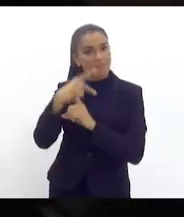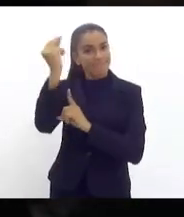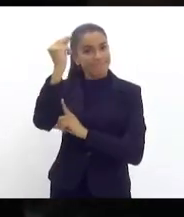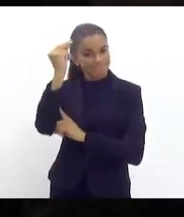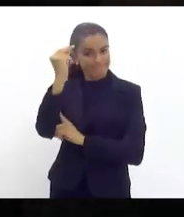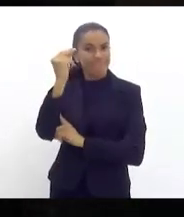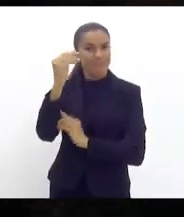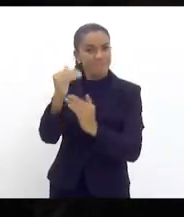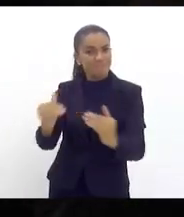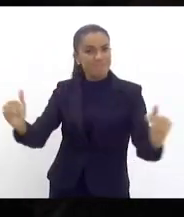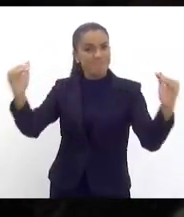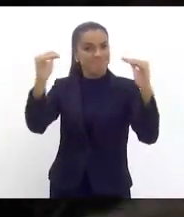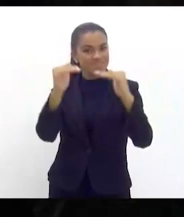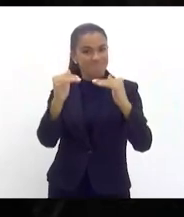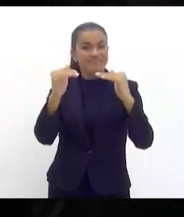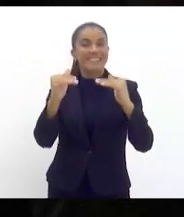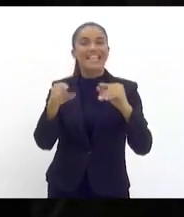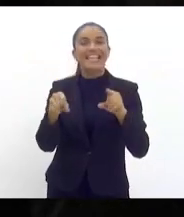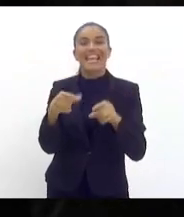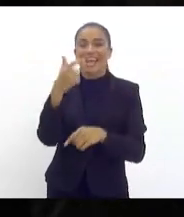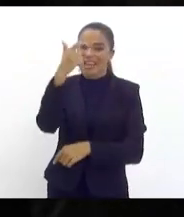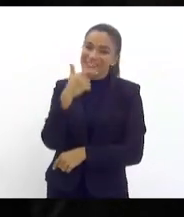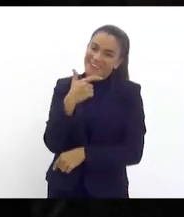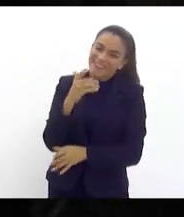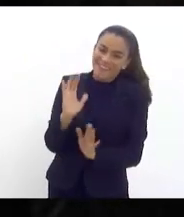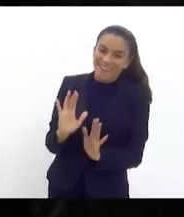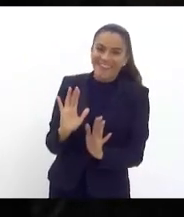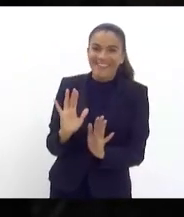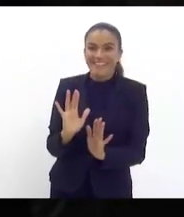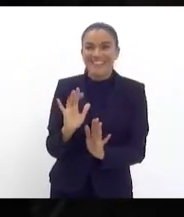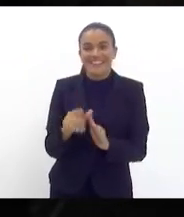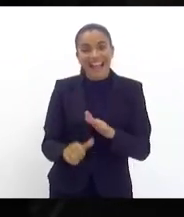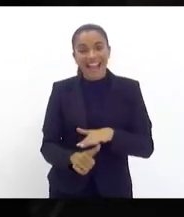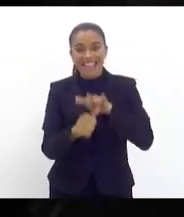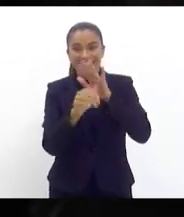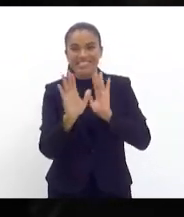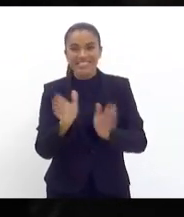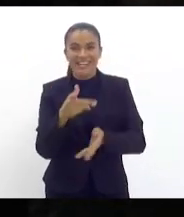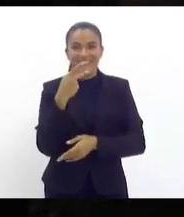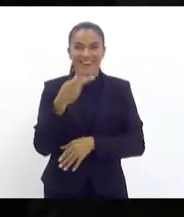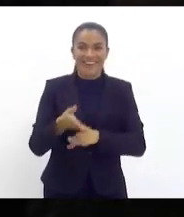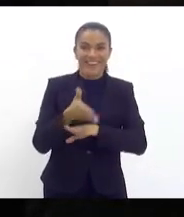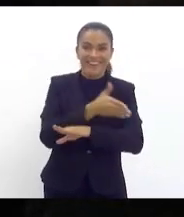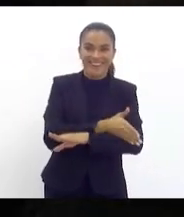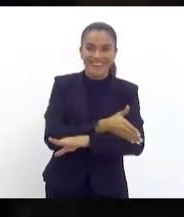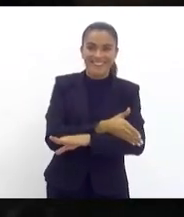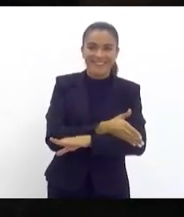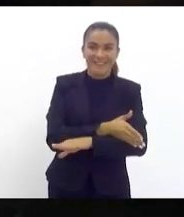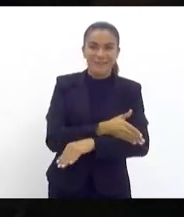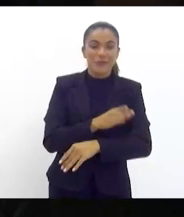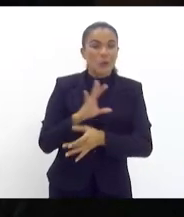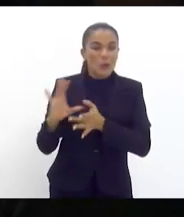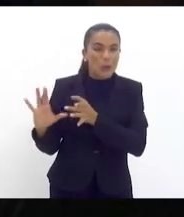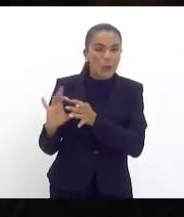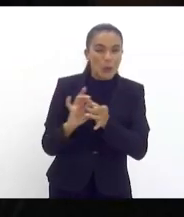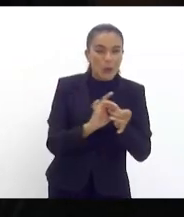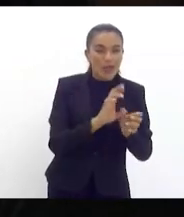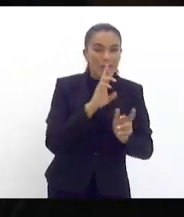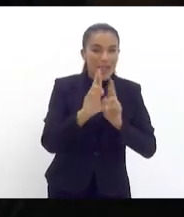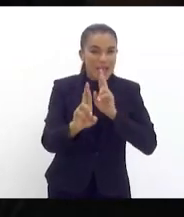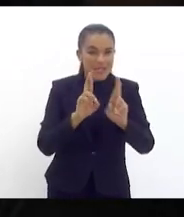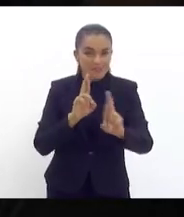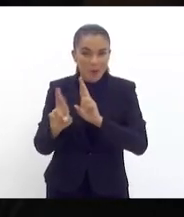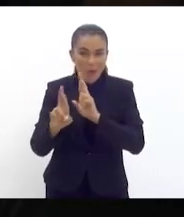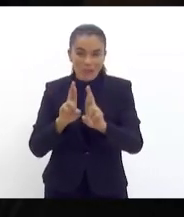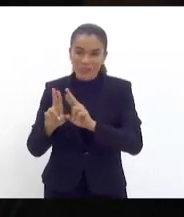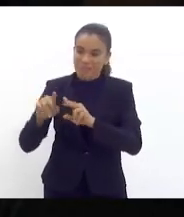da sua soberania. E aí, como a nossa liderança já falou, todo o contexto da resposta histórica,